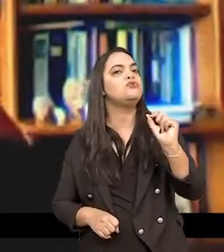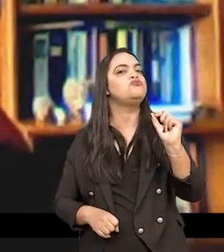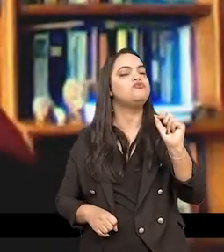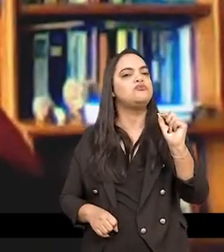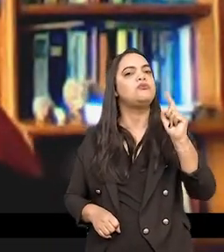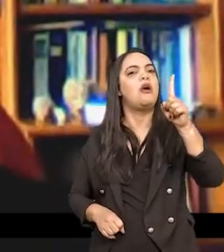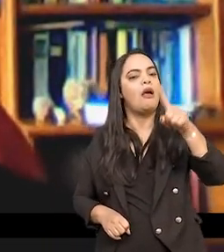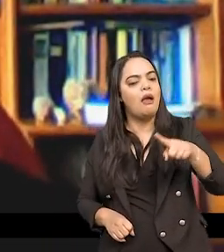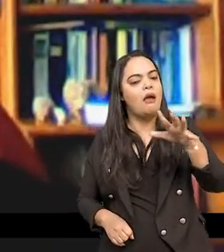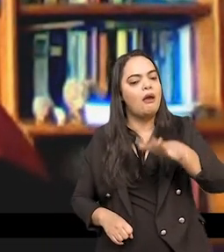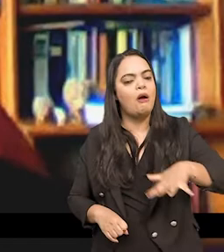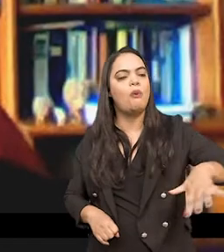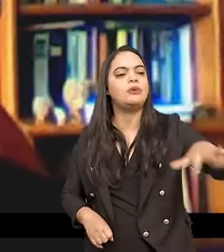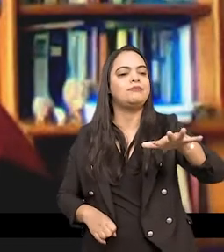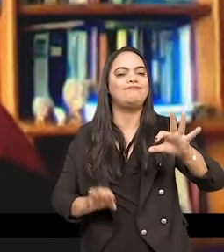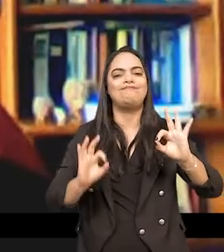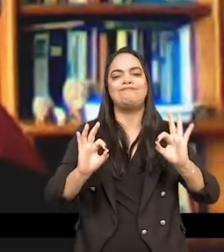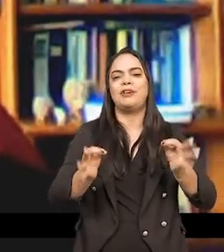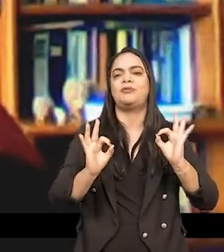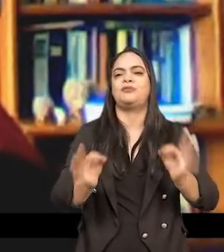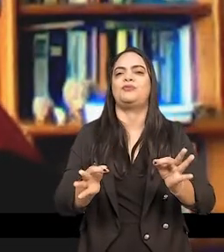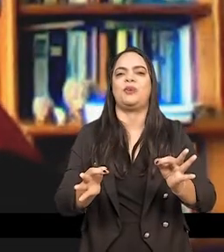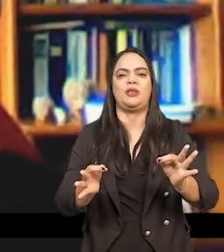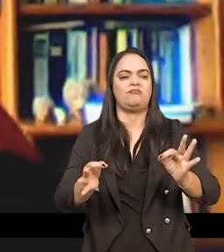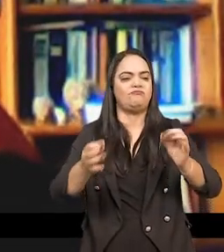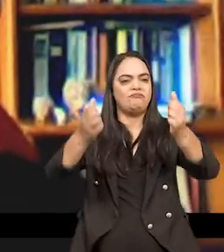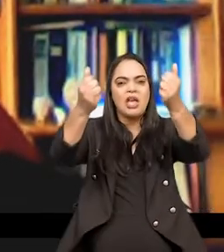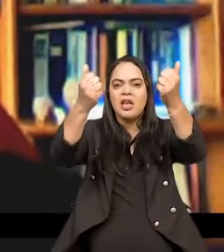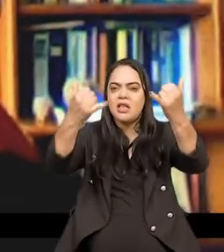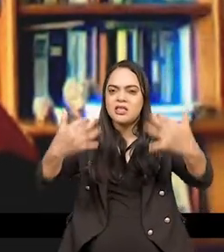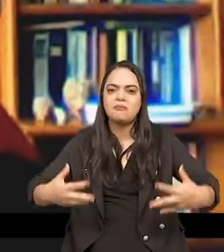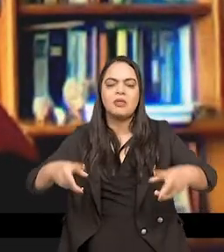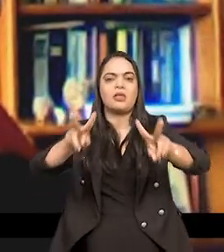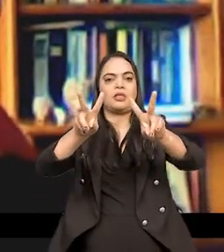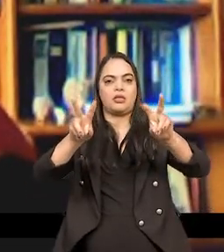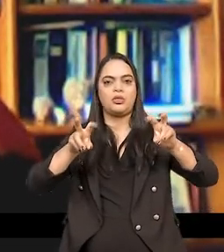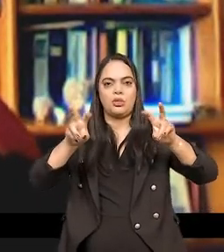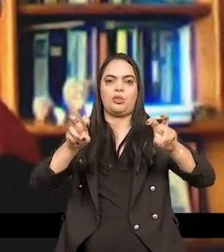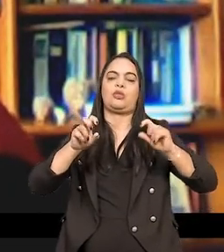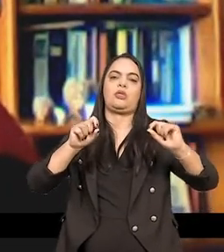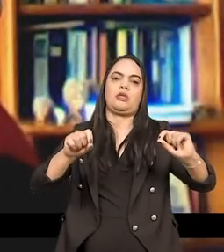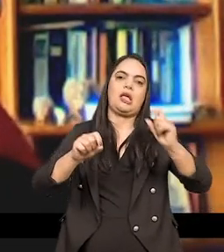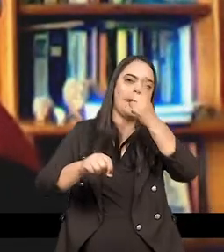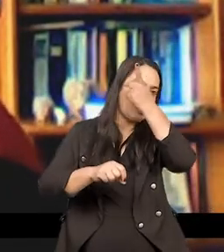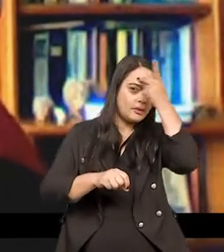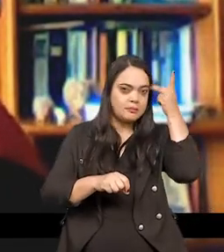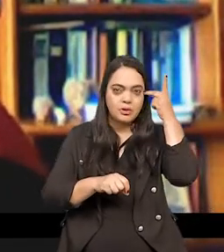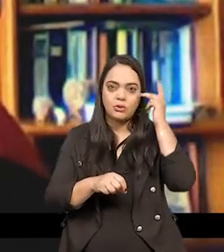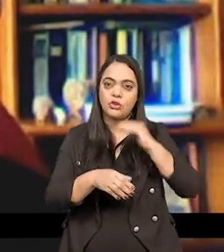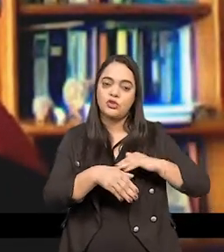um espaço ideal para falar sobre aqueles que ficaram fora.